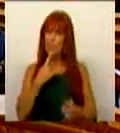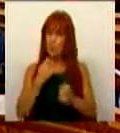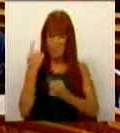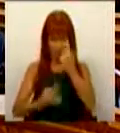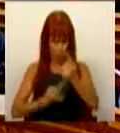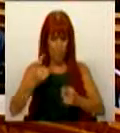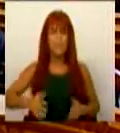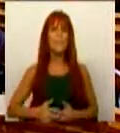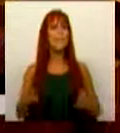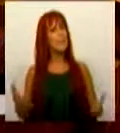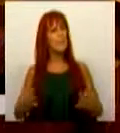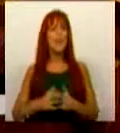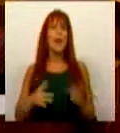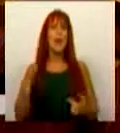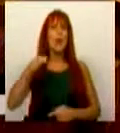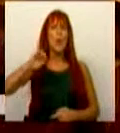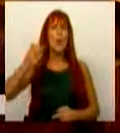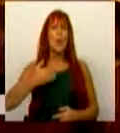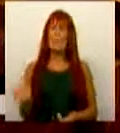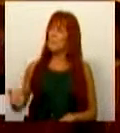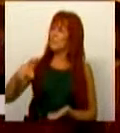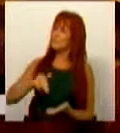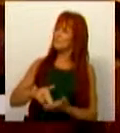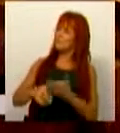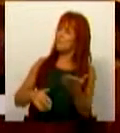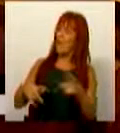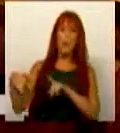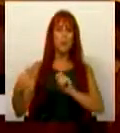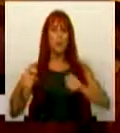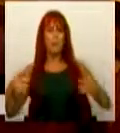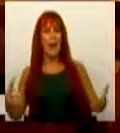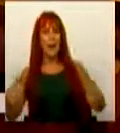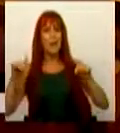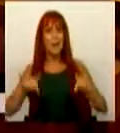perguntas. O PSD chegou a este debate